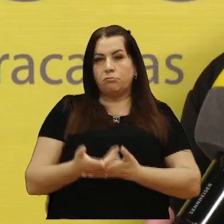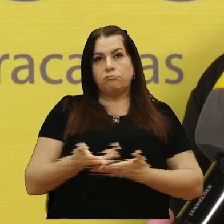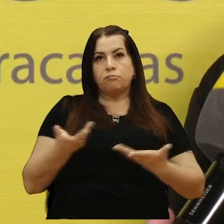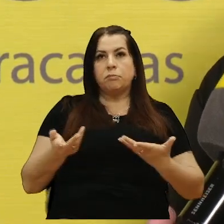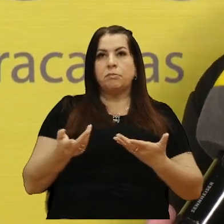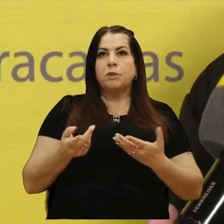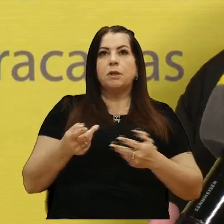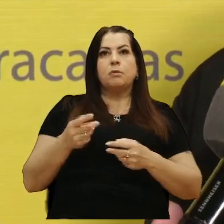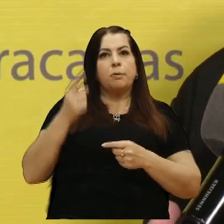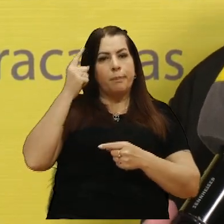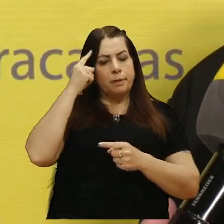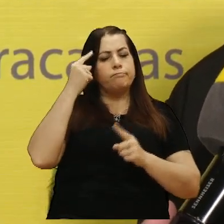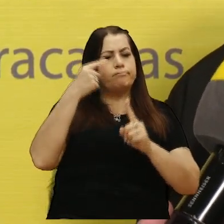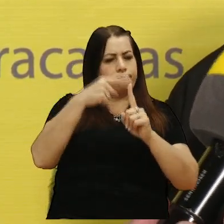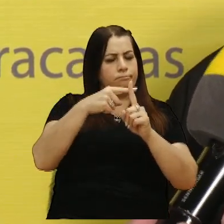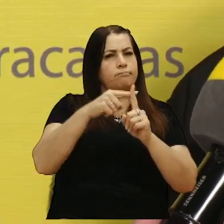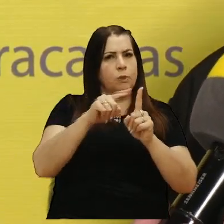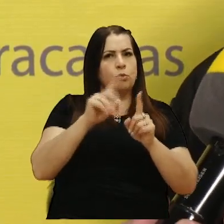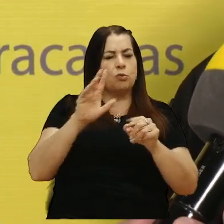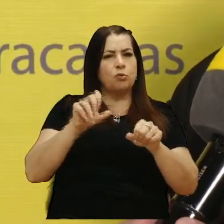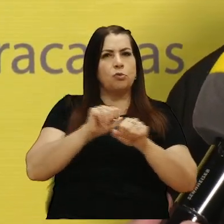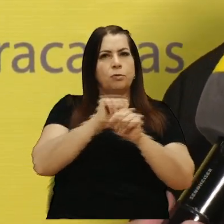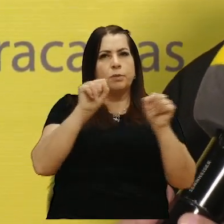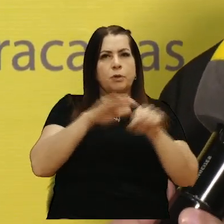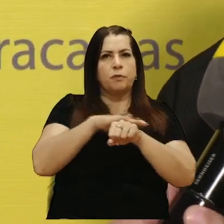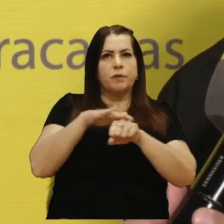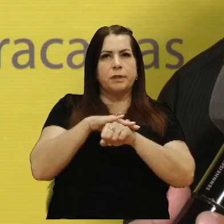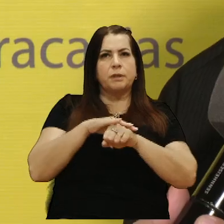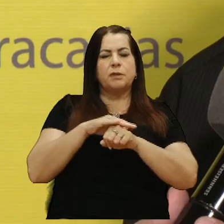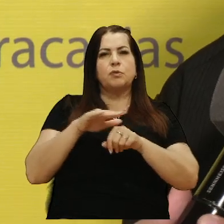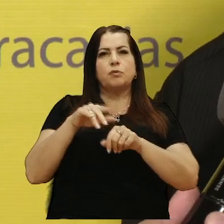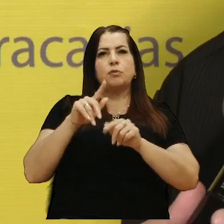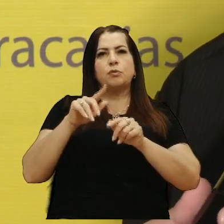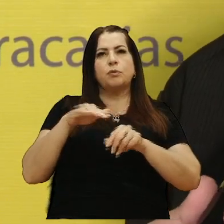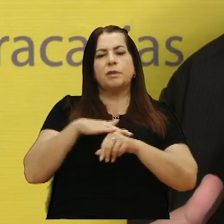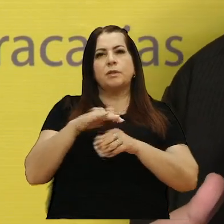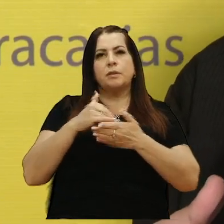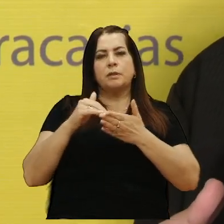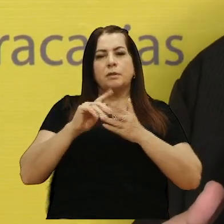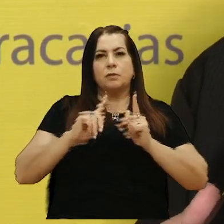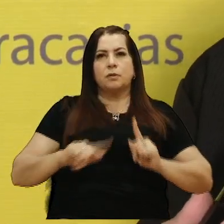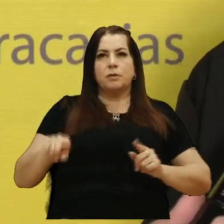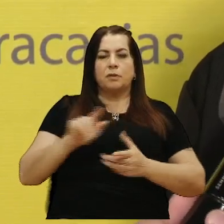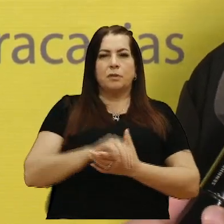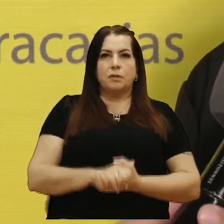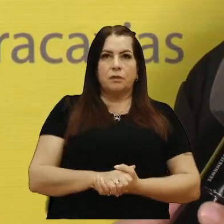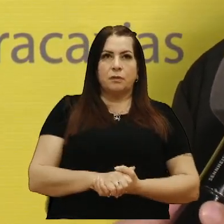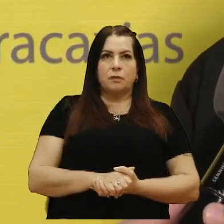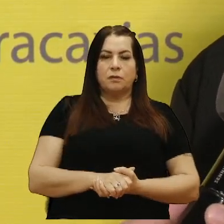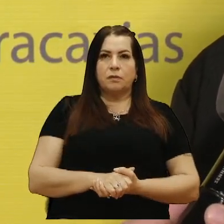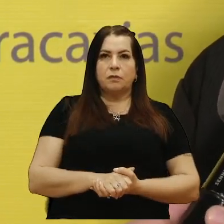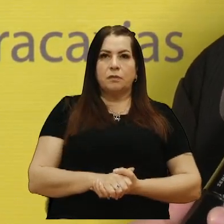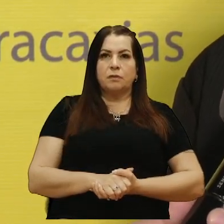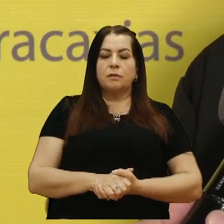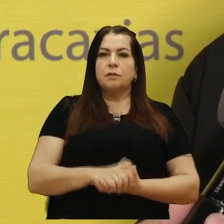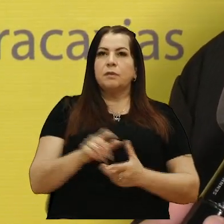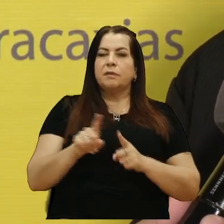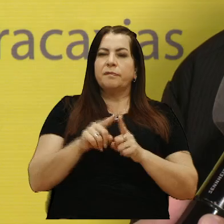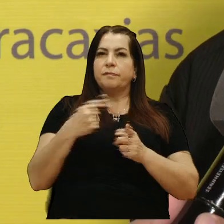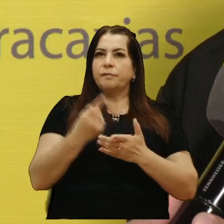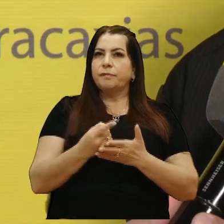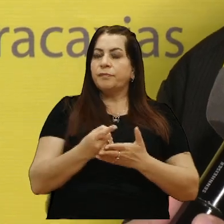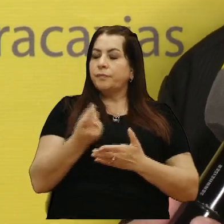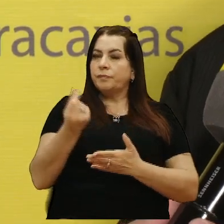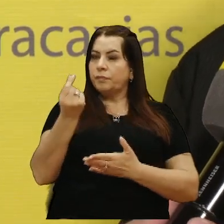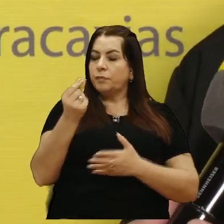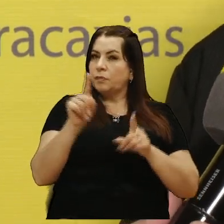muito otimista. Hoje de manhã eu conversei com o secretário da Gestão. Aqui nós temos 5 ruas e que o